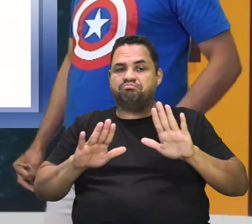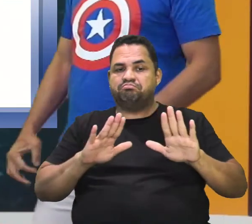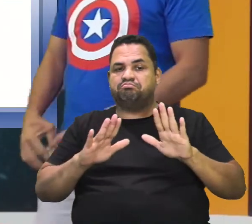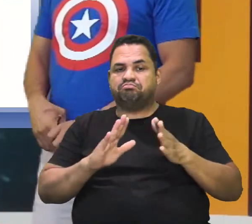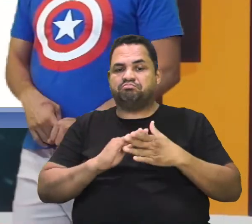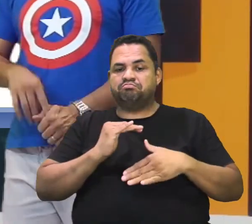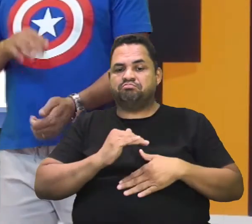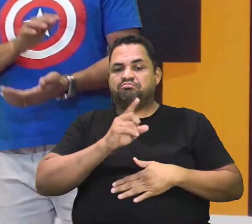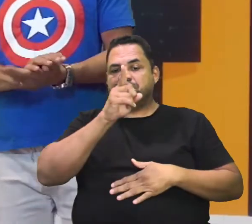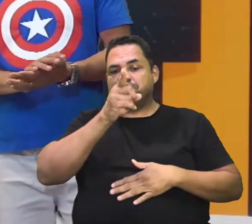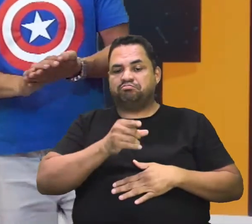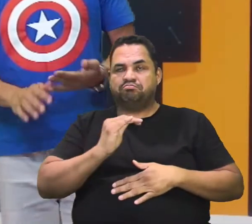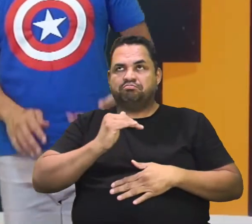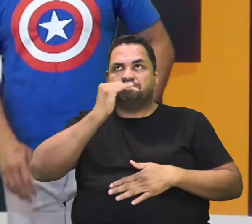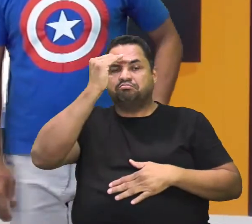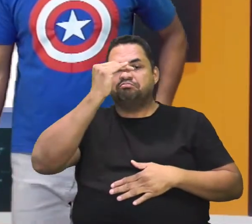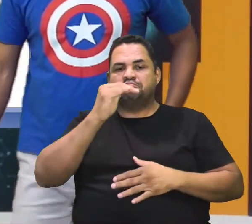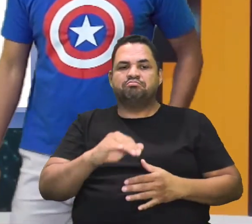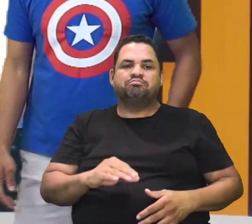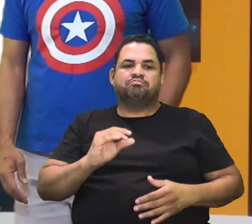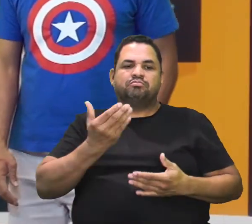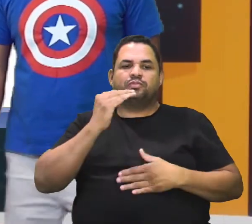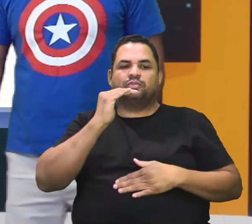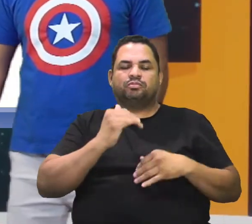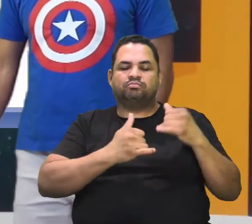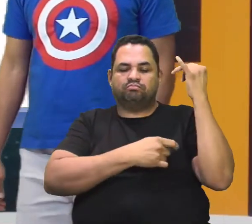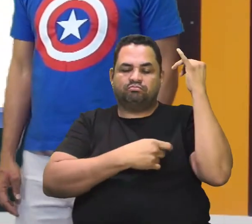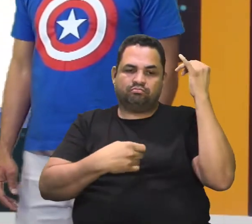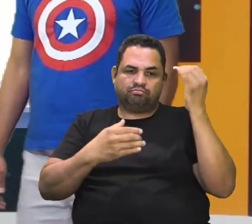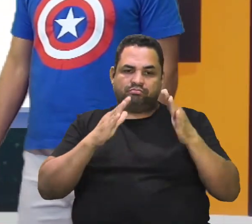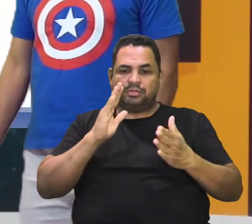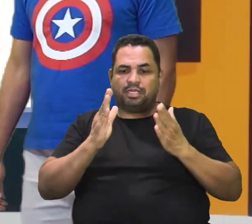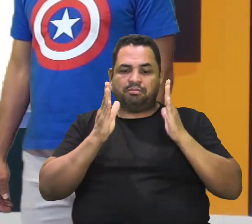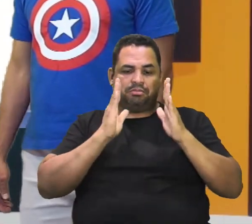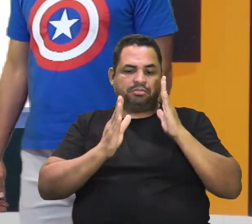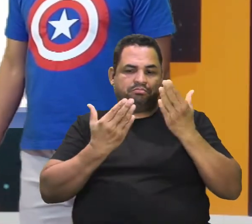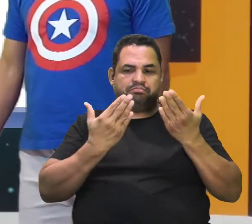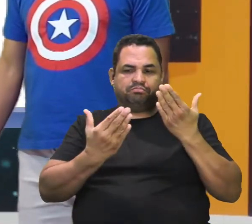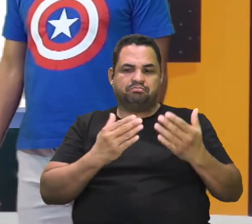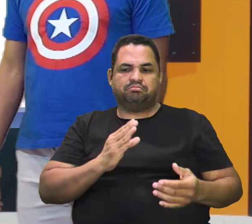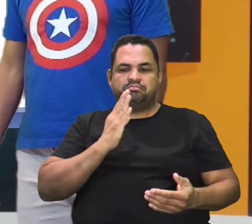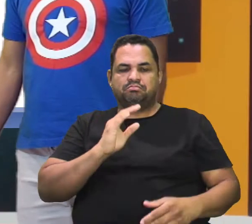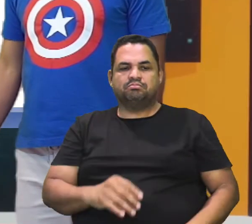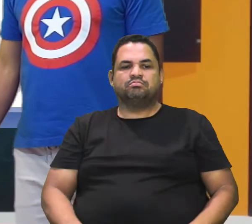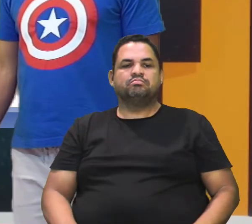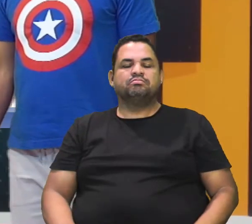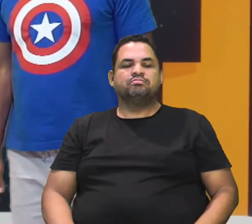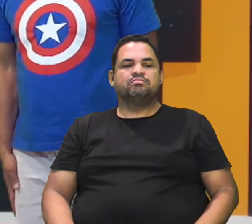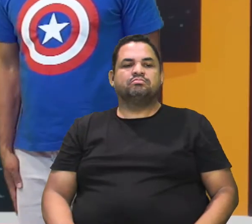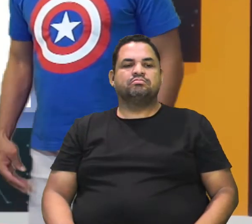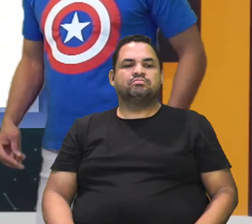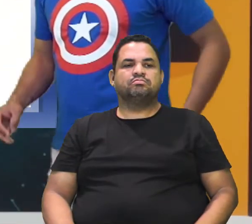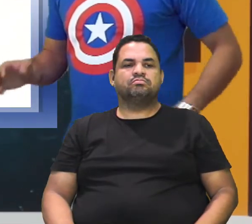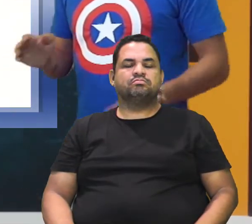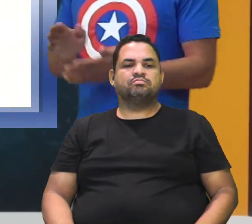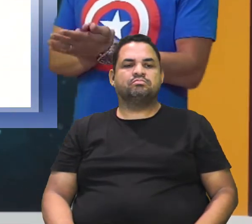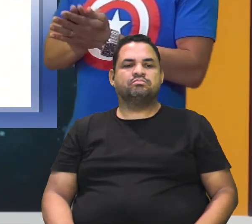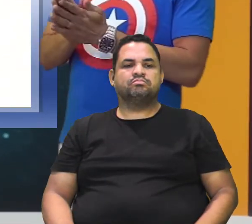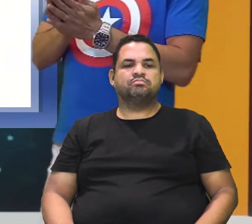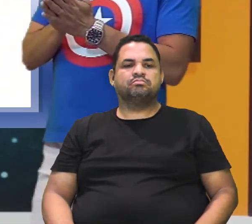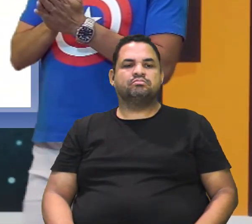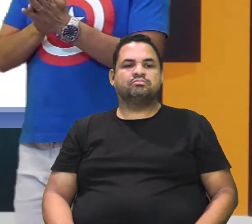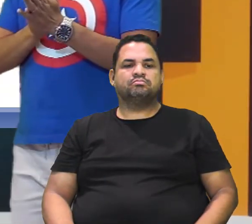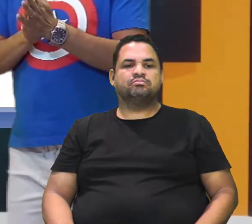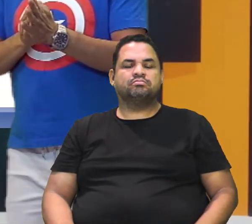eixo maior. Se o nosso eixo Isso. maior está em X, ou está em Y, ou está paralelo a X, ou paralelo a Y, né? Aí, claro, né, fica